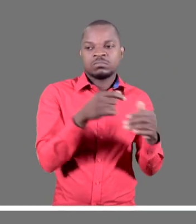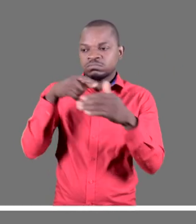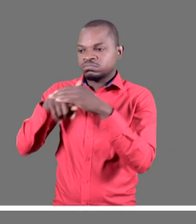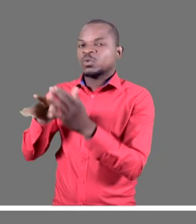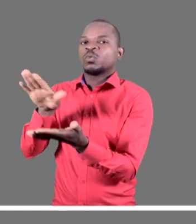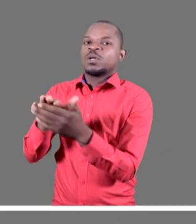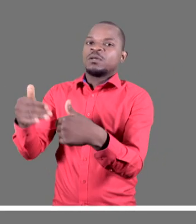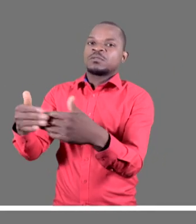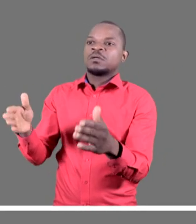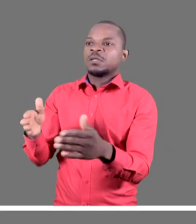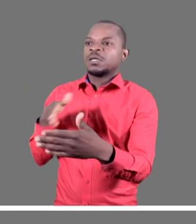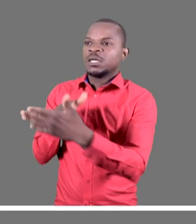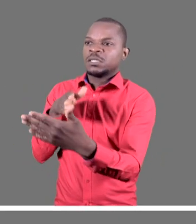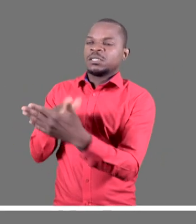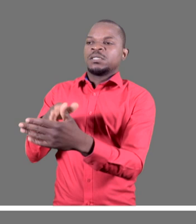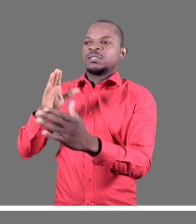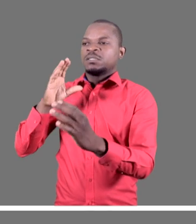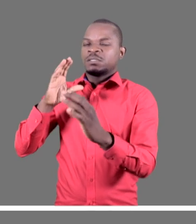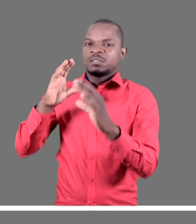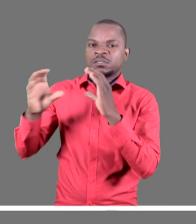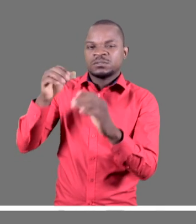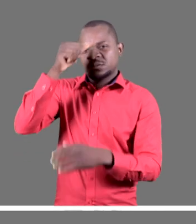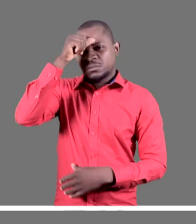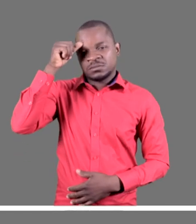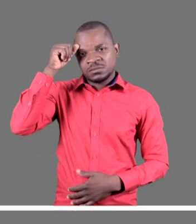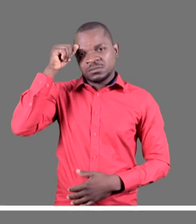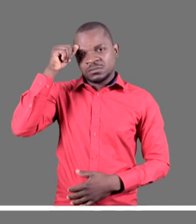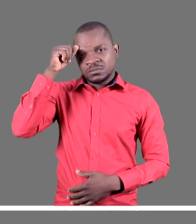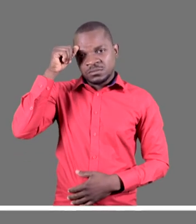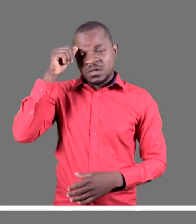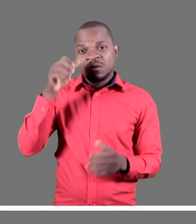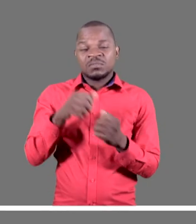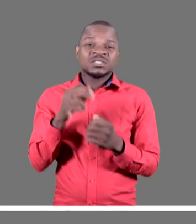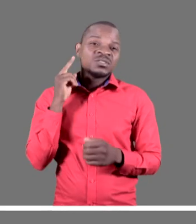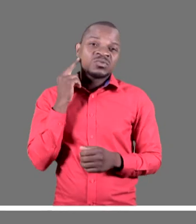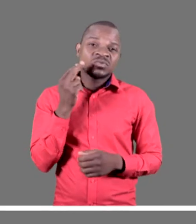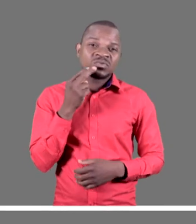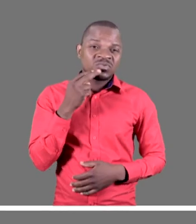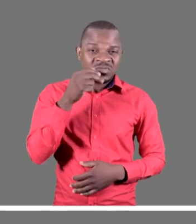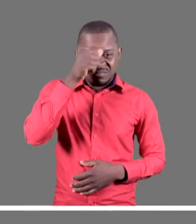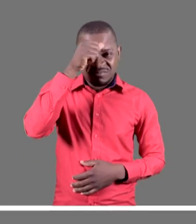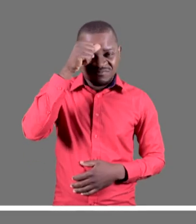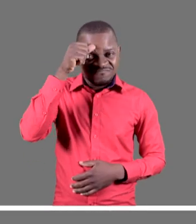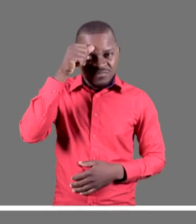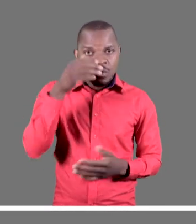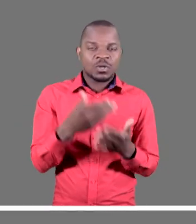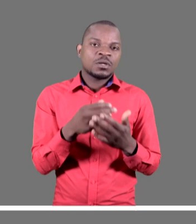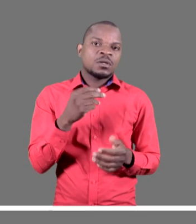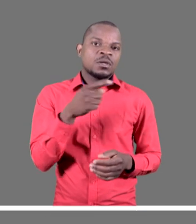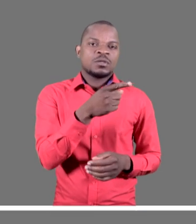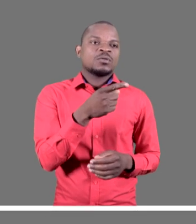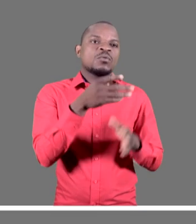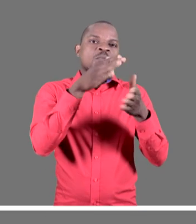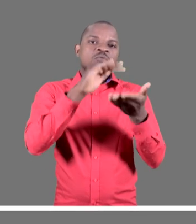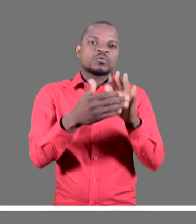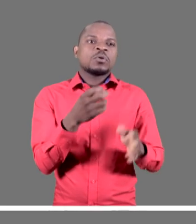como lidar. E acompanhamento para o surdo e uma pessoa ouvinte dentro da sala, fica difícil o acompanhamento, porque tem que estar